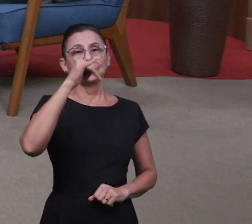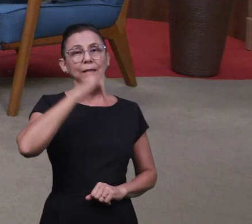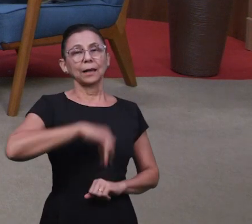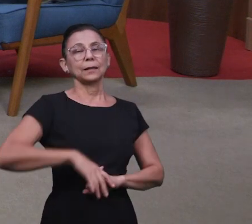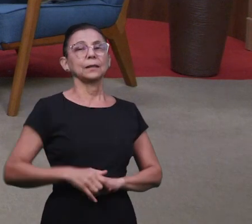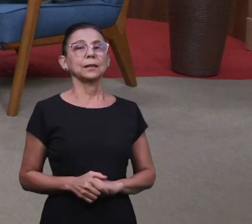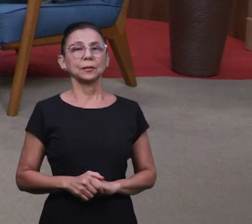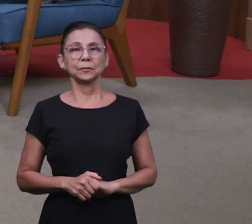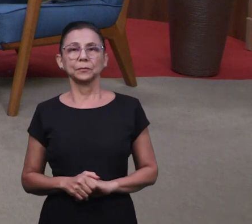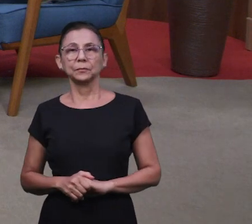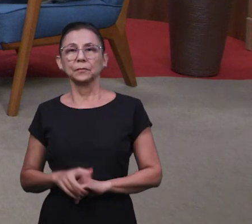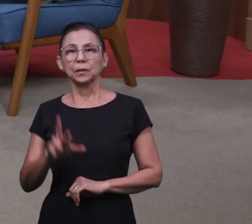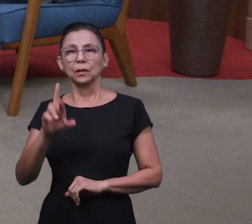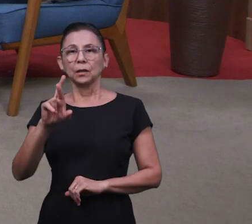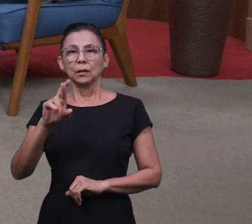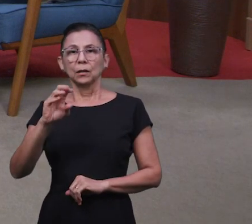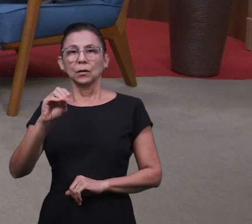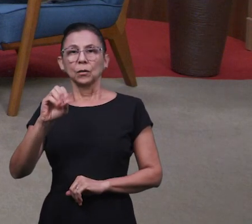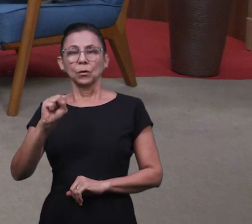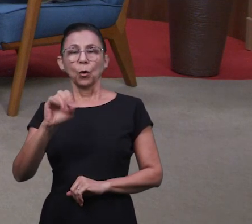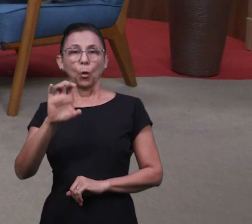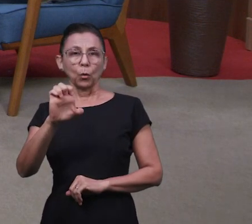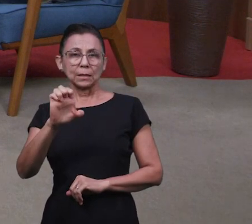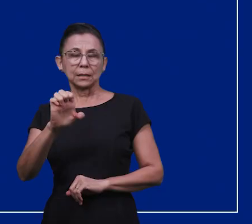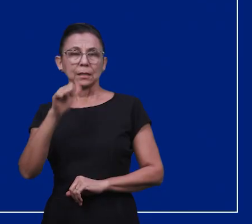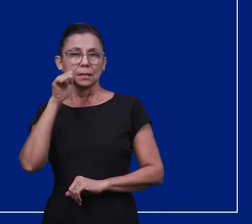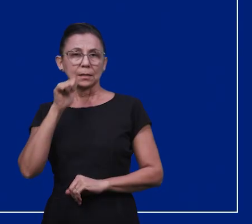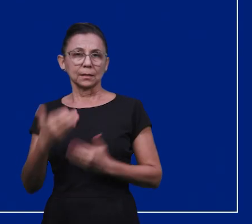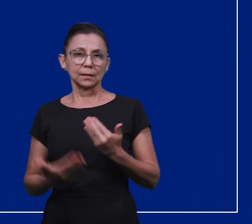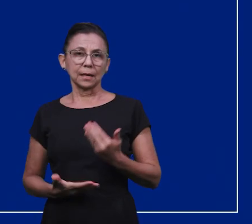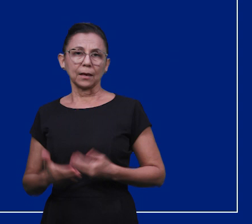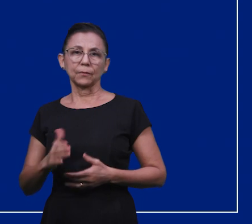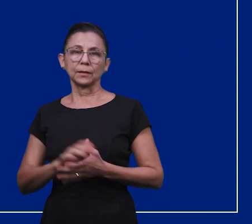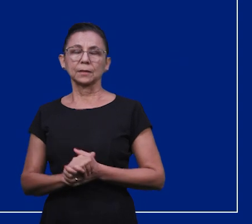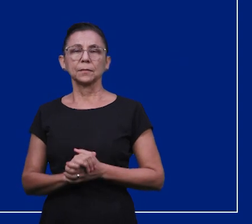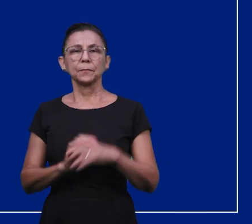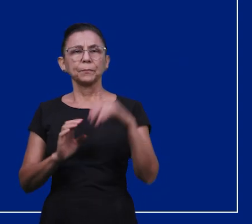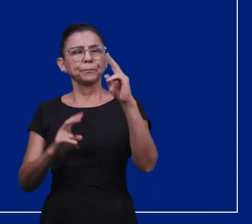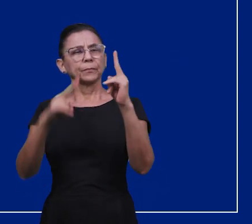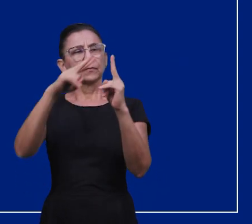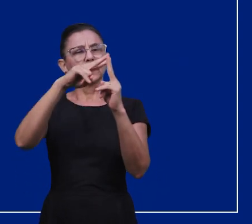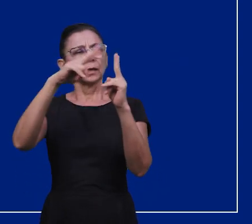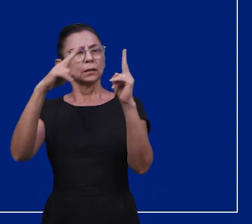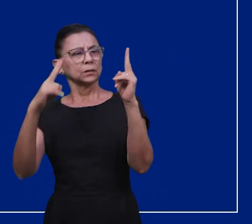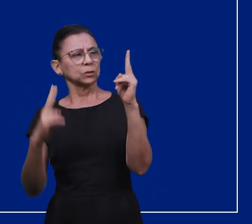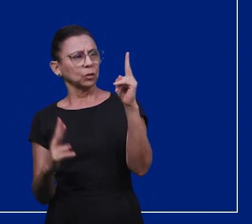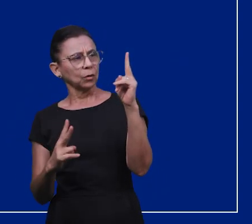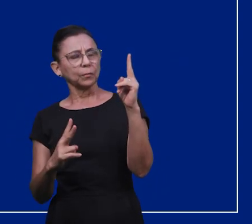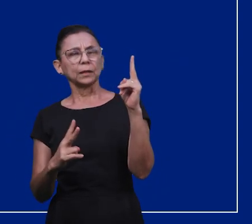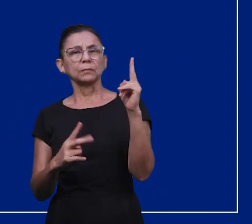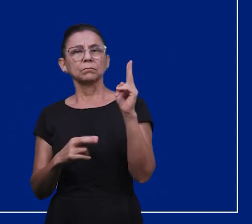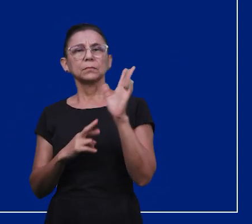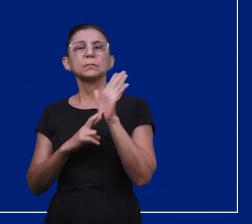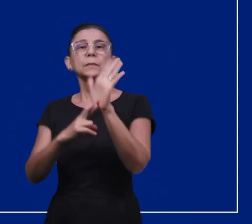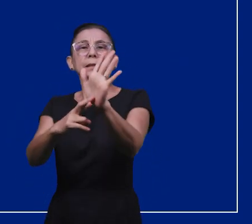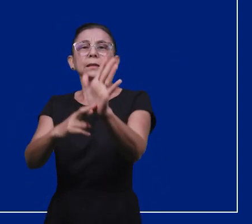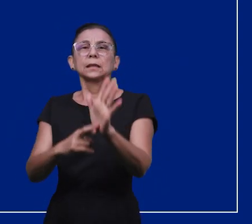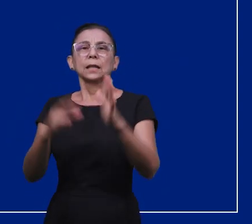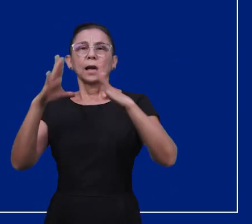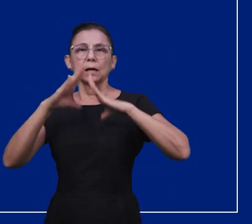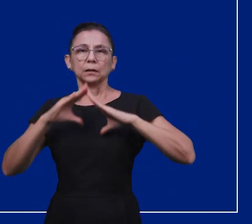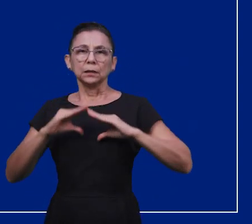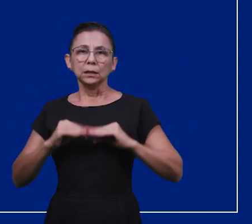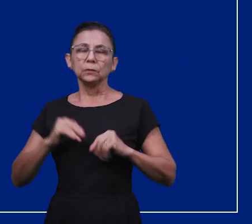quem escreve é a nossa irmã Rose Lopes, e ela diz o seguinte: a sombra nos fala do refrigério de Deus diante do calor